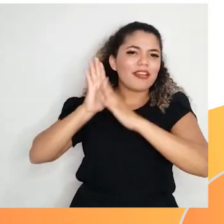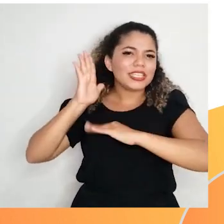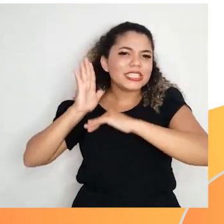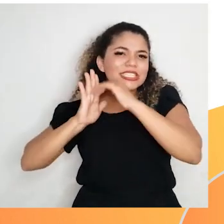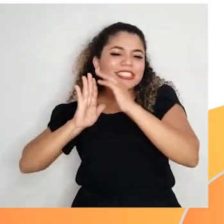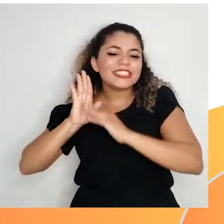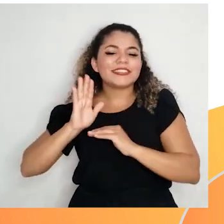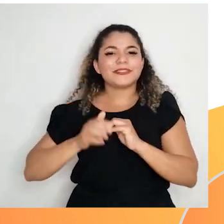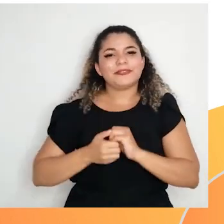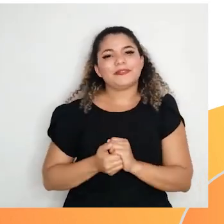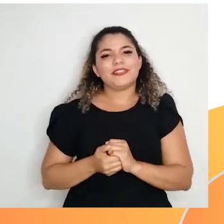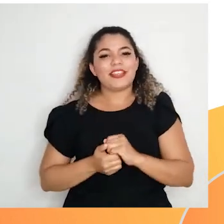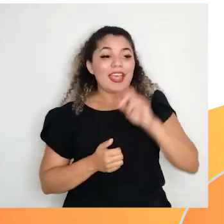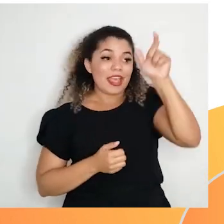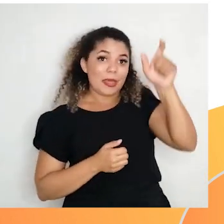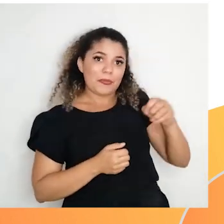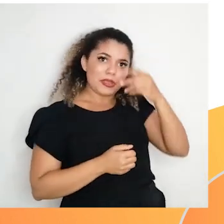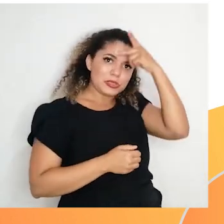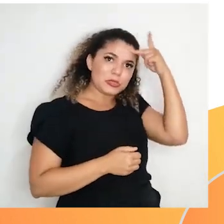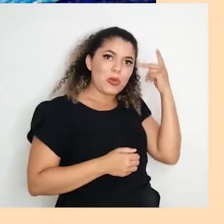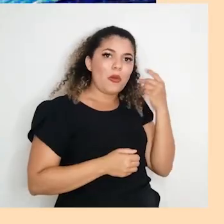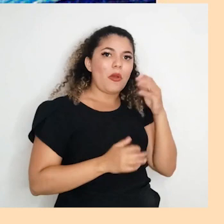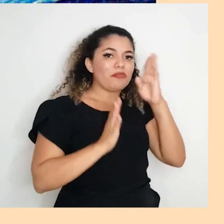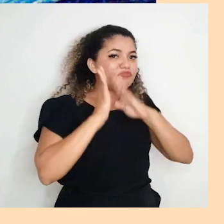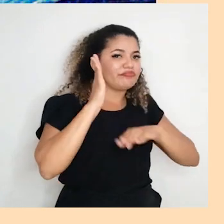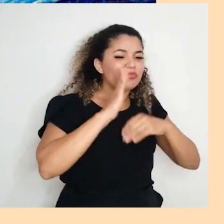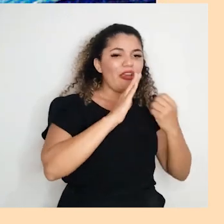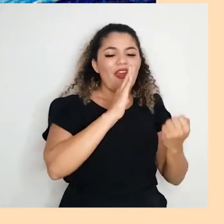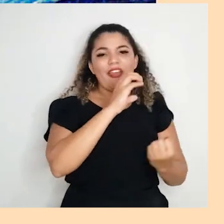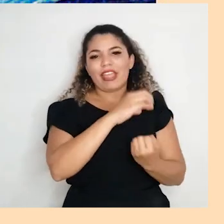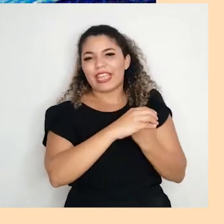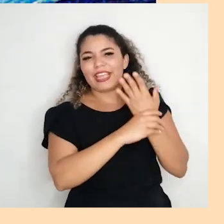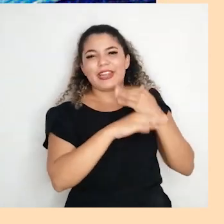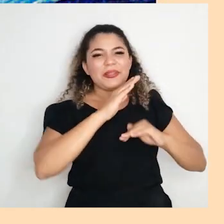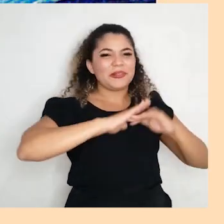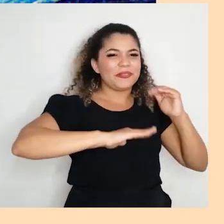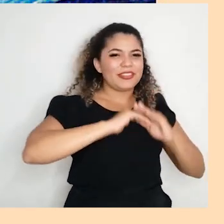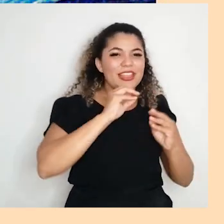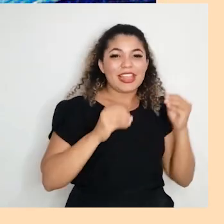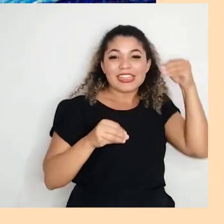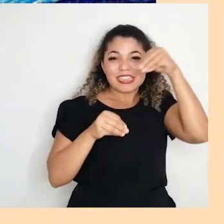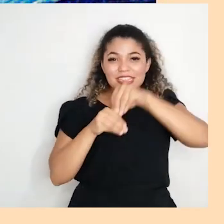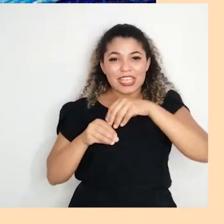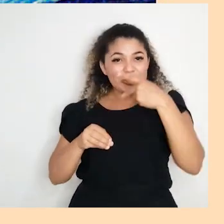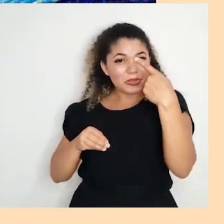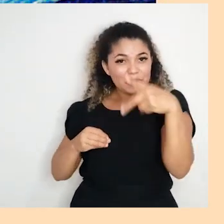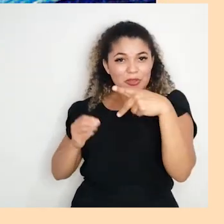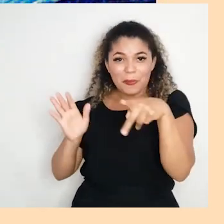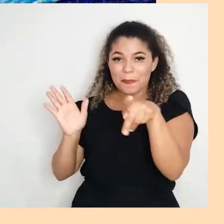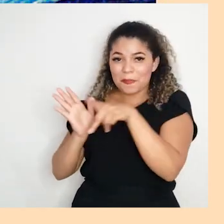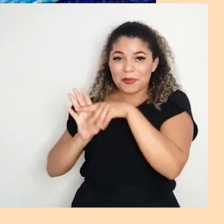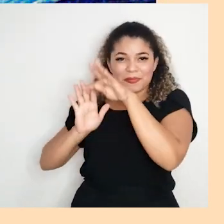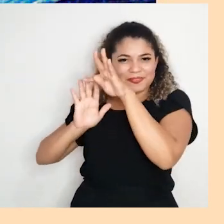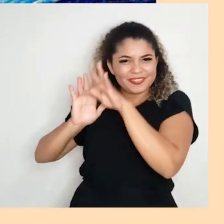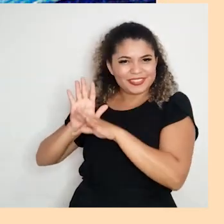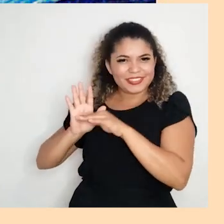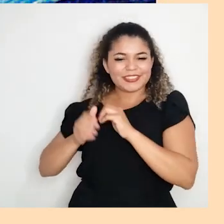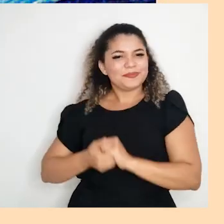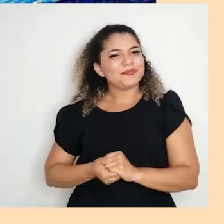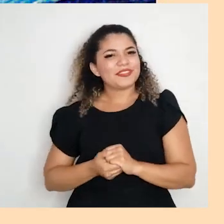a escultura do autor, do escultor, do pintor para dentro do seu